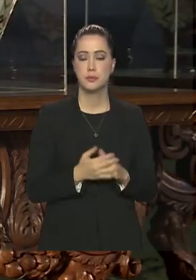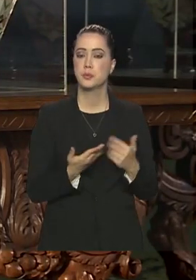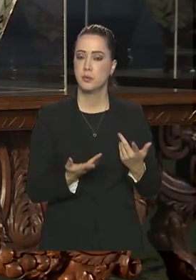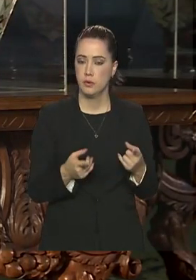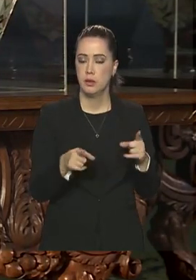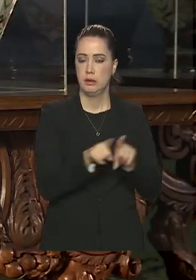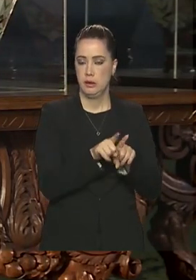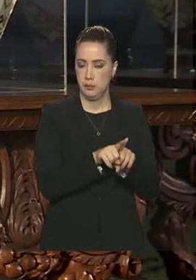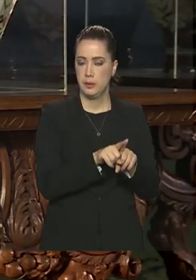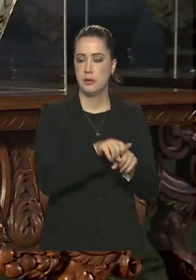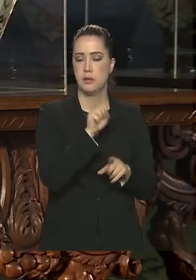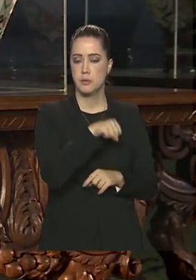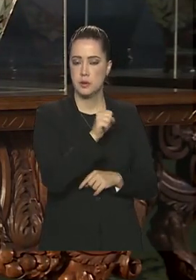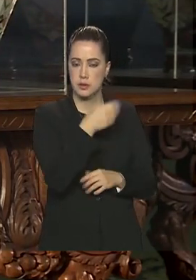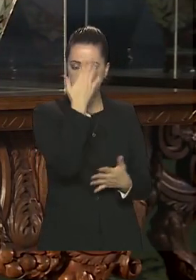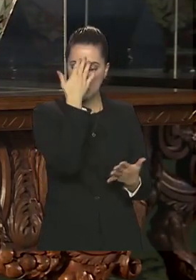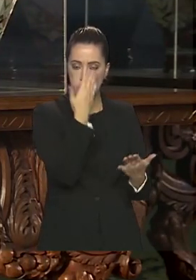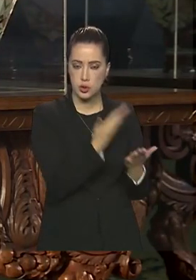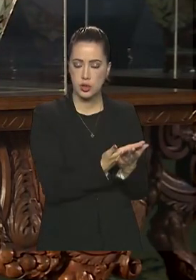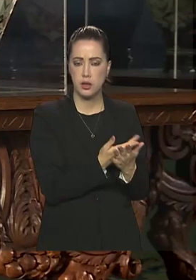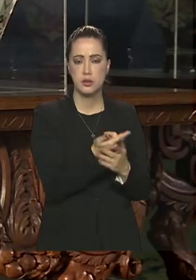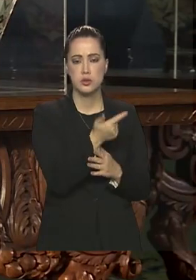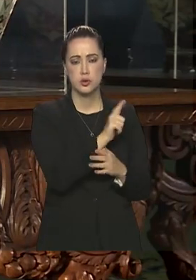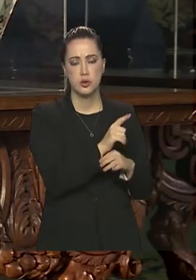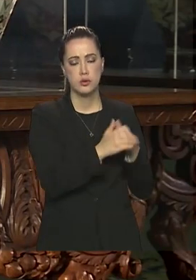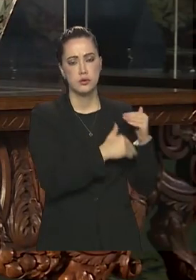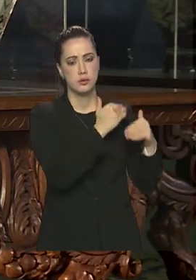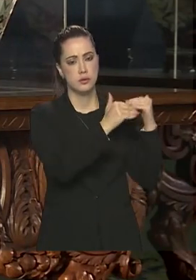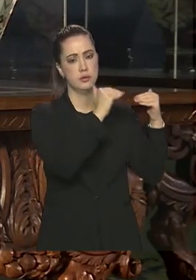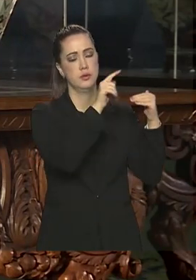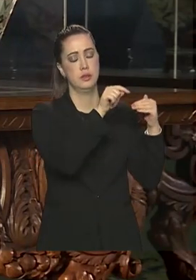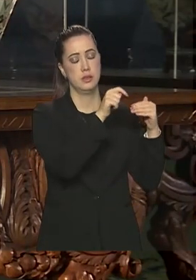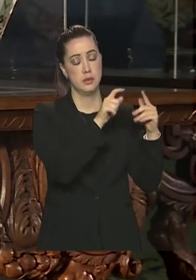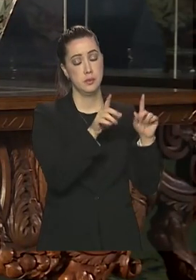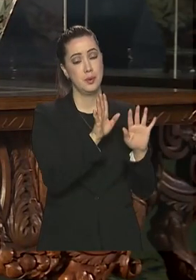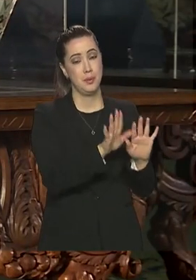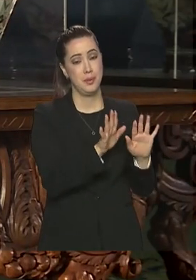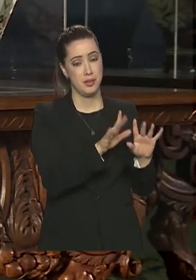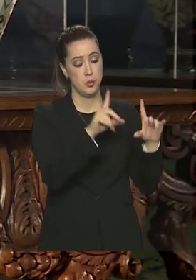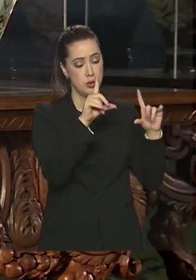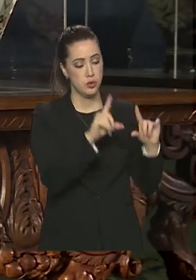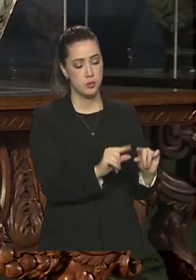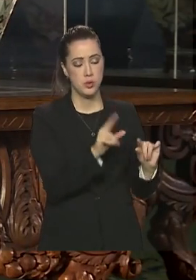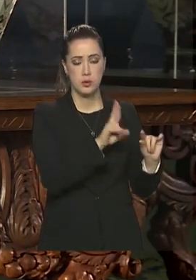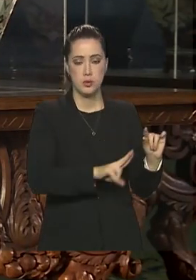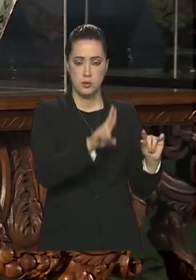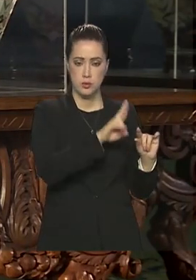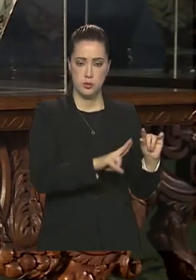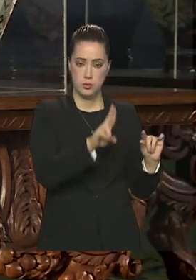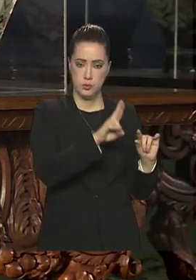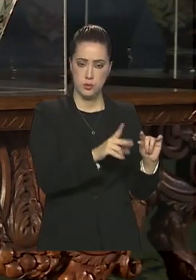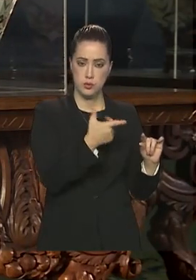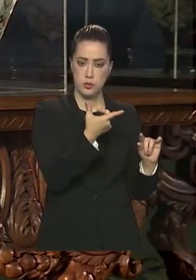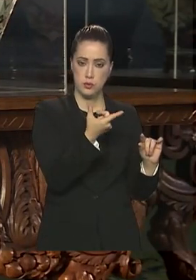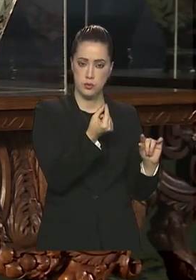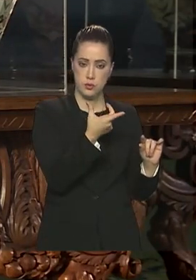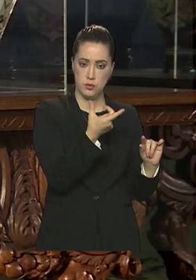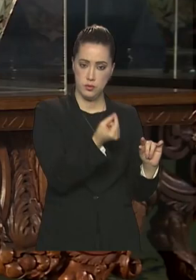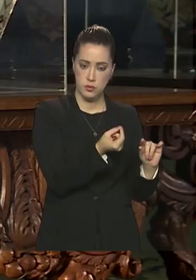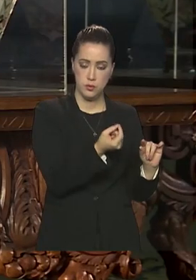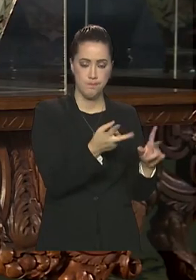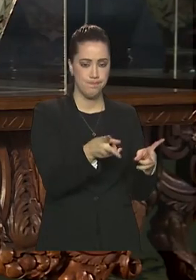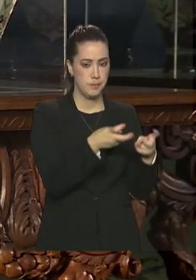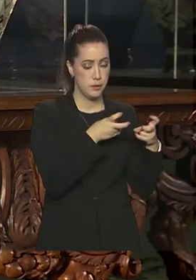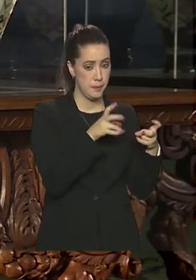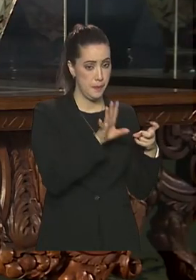E temos sim uma grande confiança na retomada do crescimento, apesar da redução de consumo em 2020